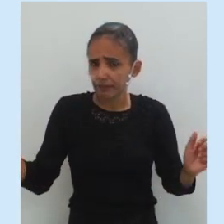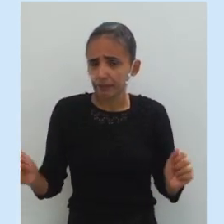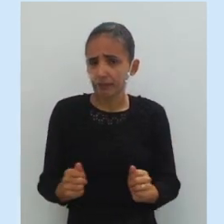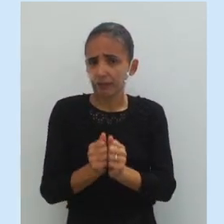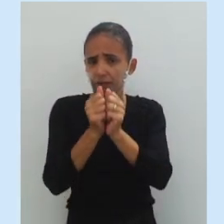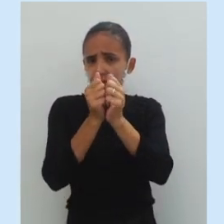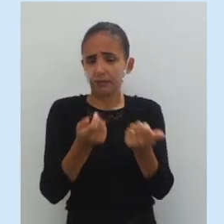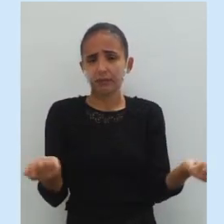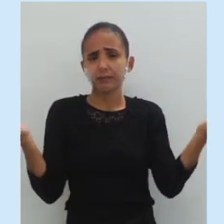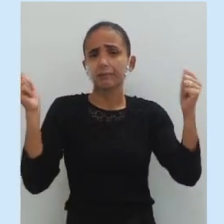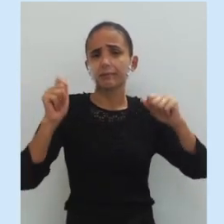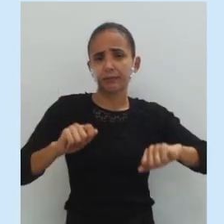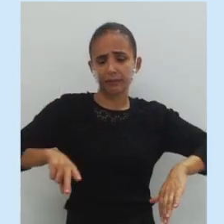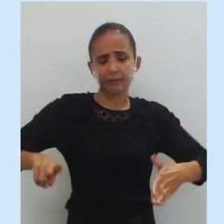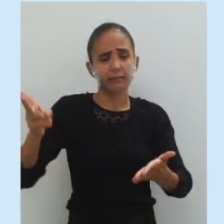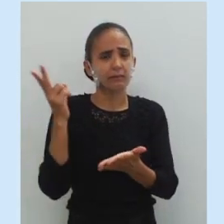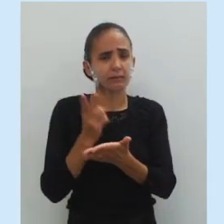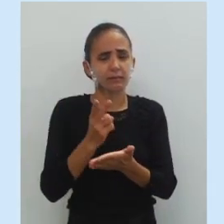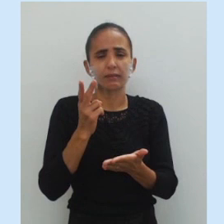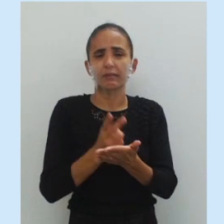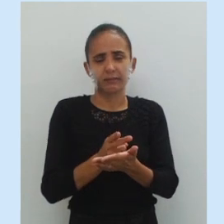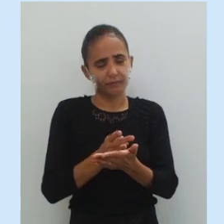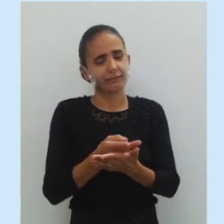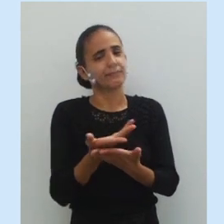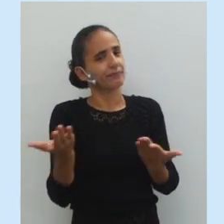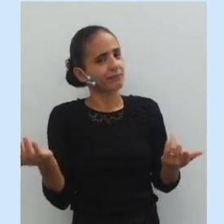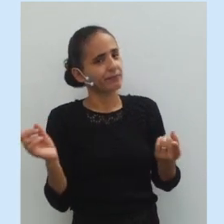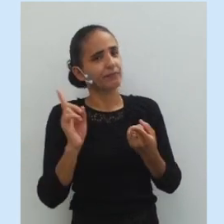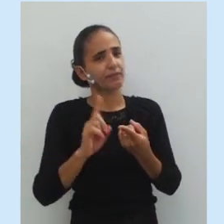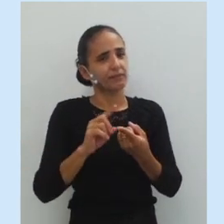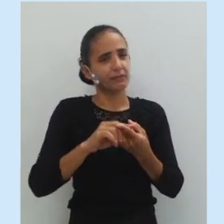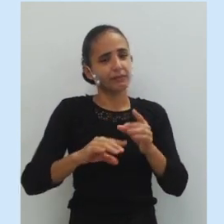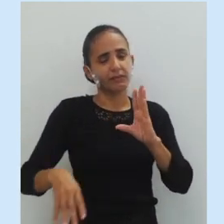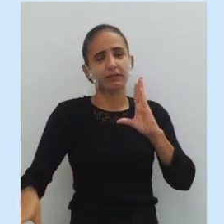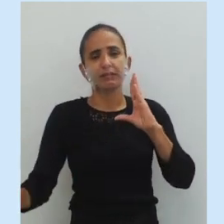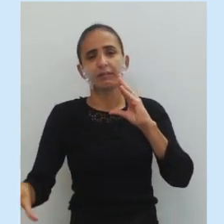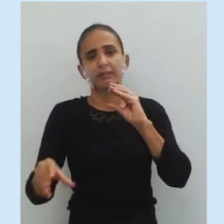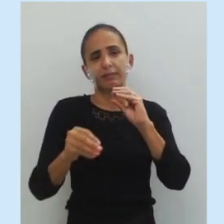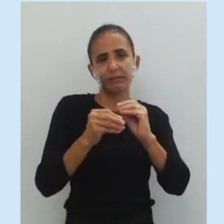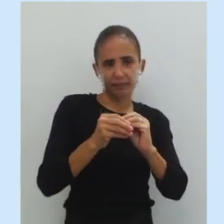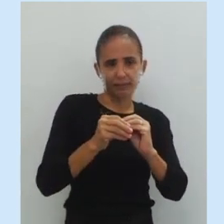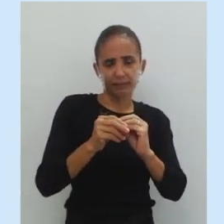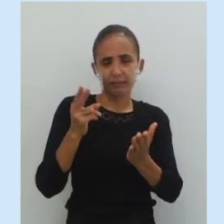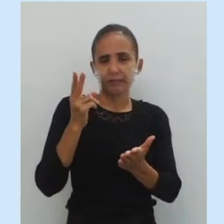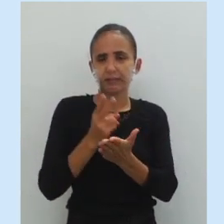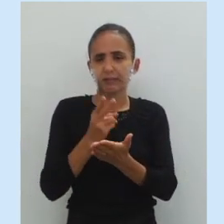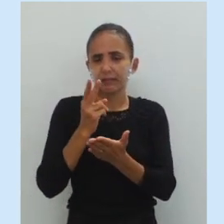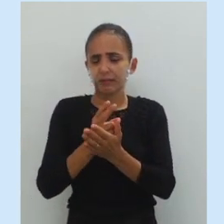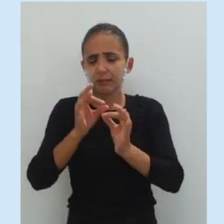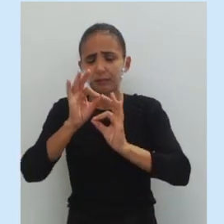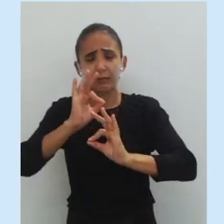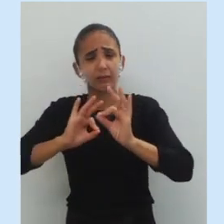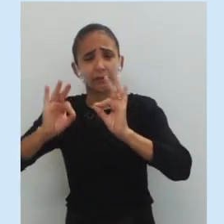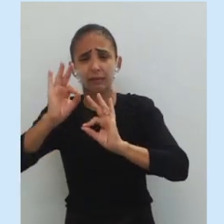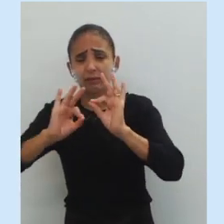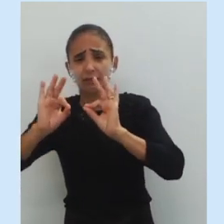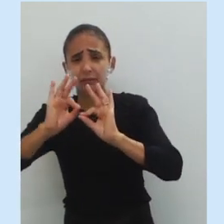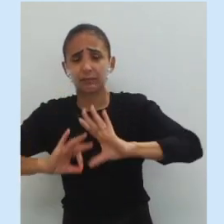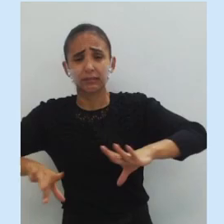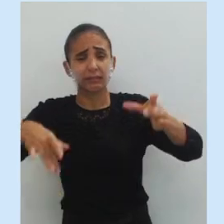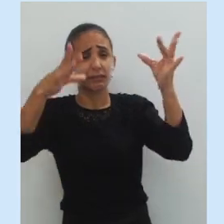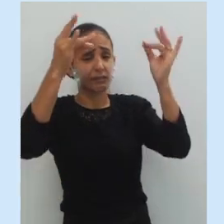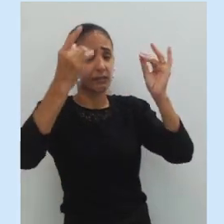a aplicabilidade e, lógico, que a implementação ou improvisação